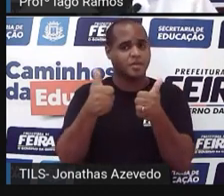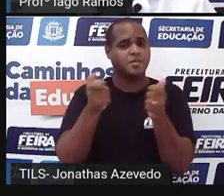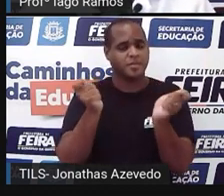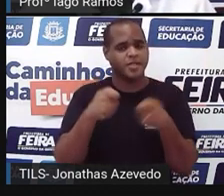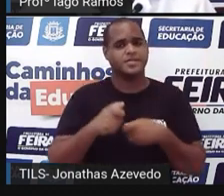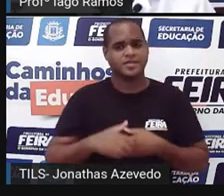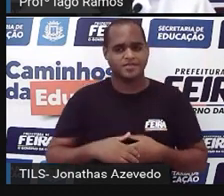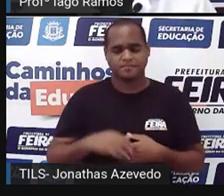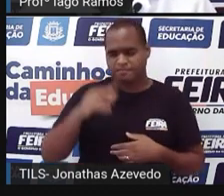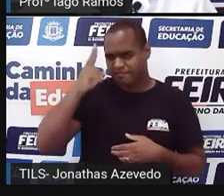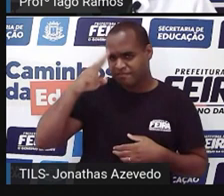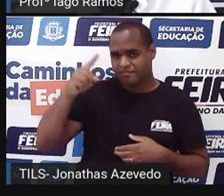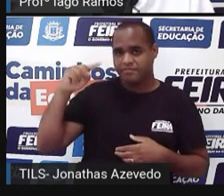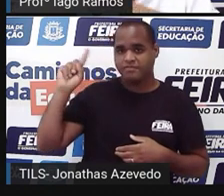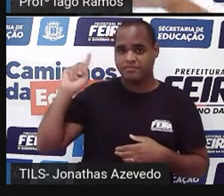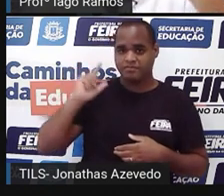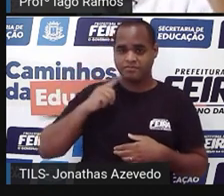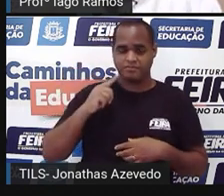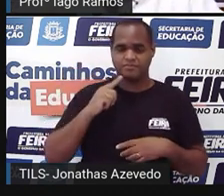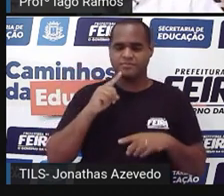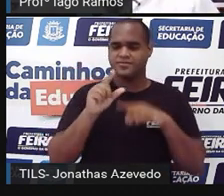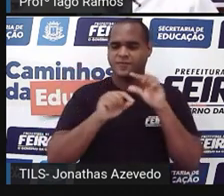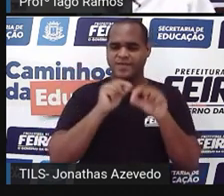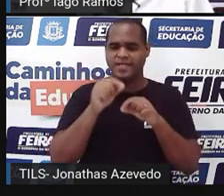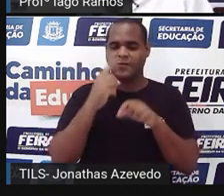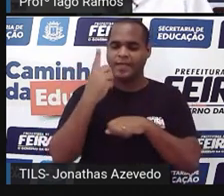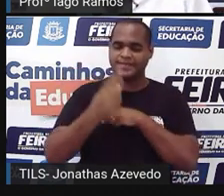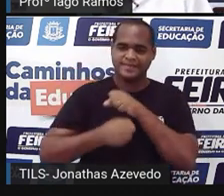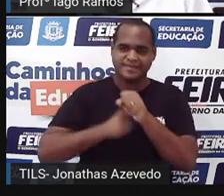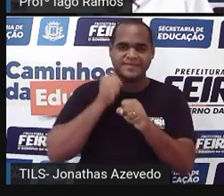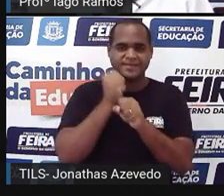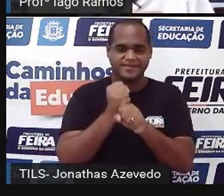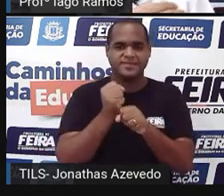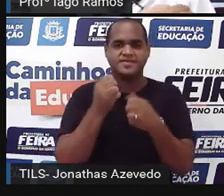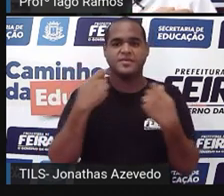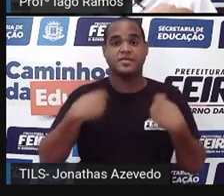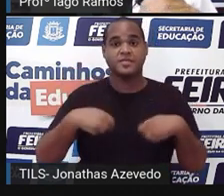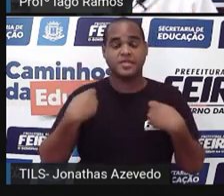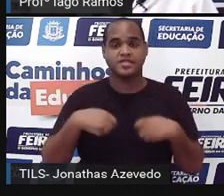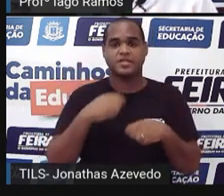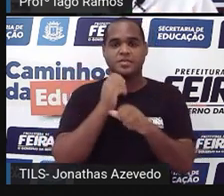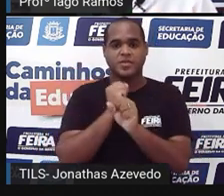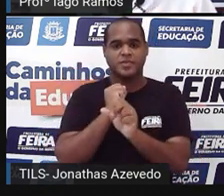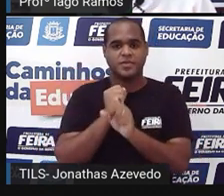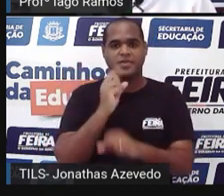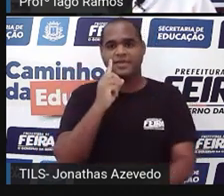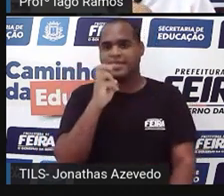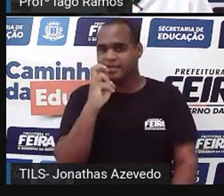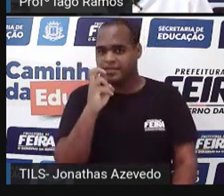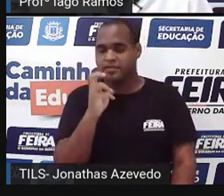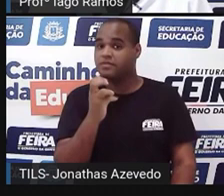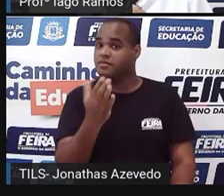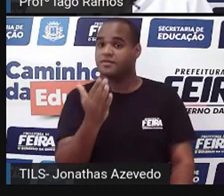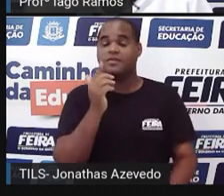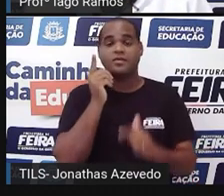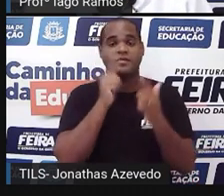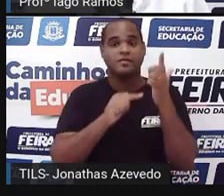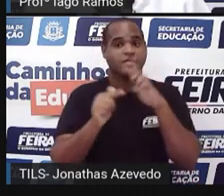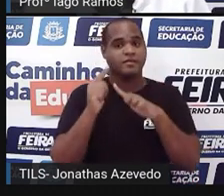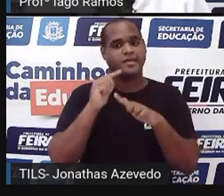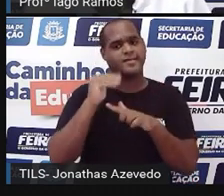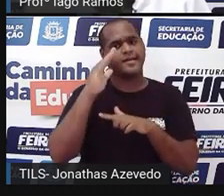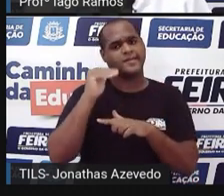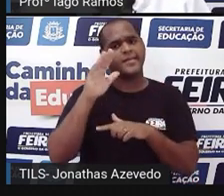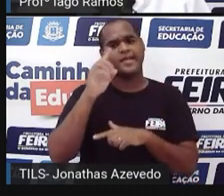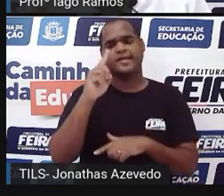porque lembra que eu falei e aprovado no ano inteiro tem que ter no mínimo 15 aí você já tem